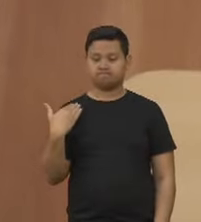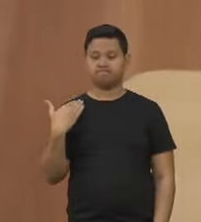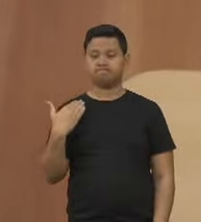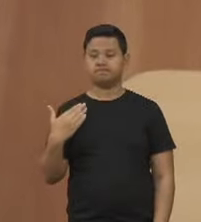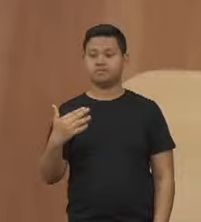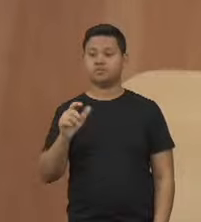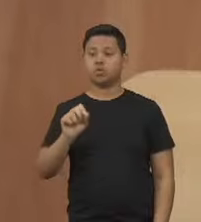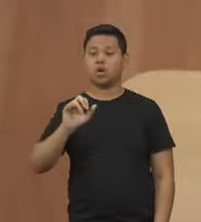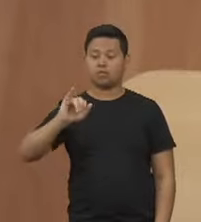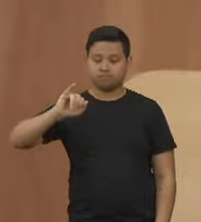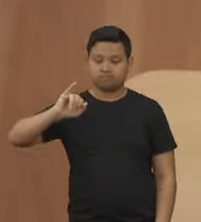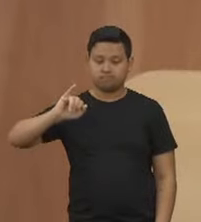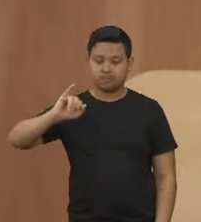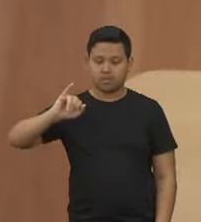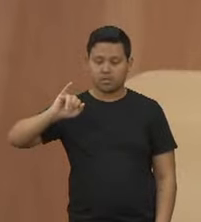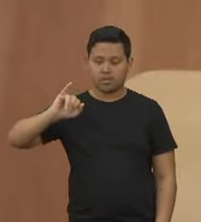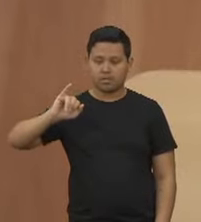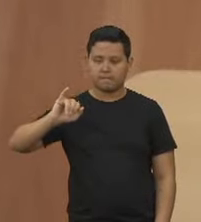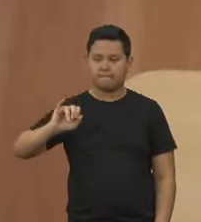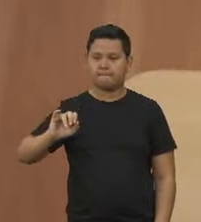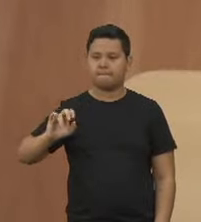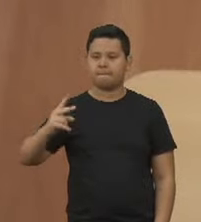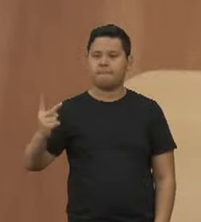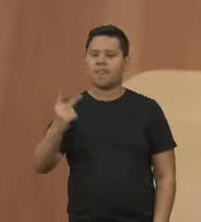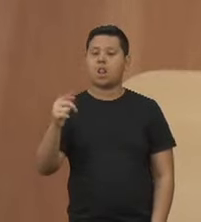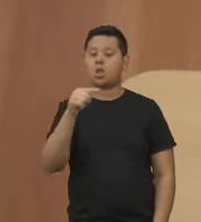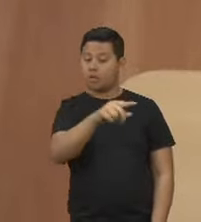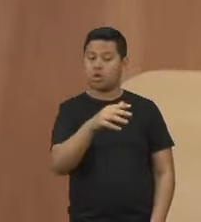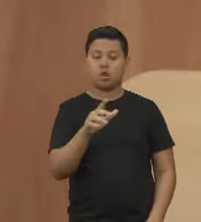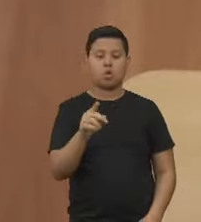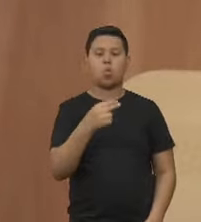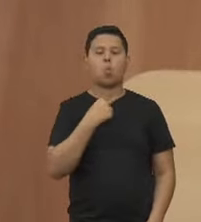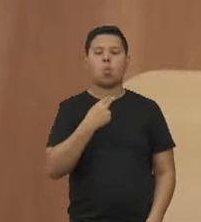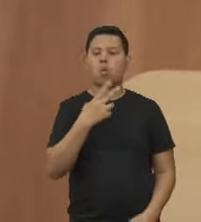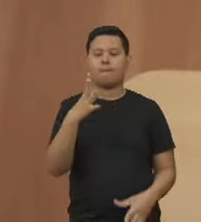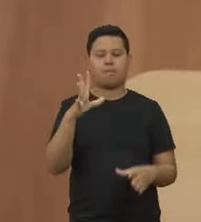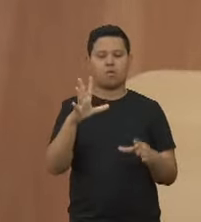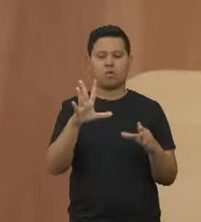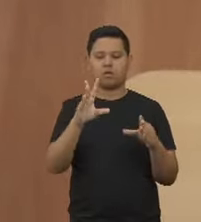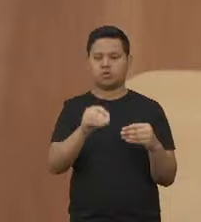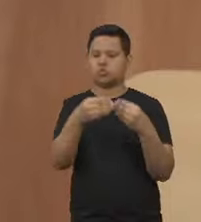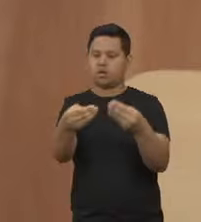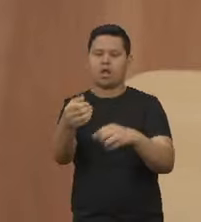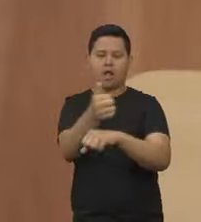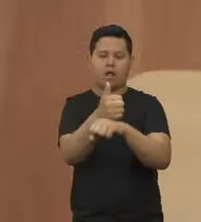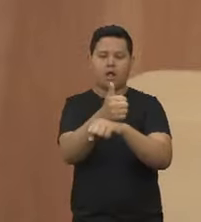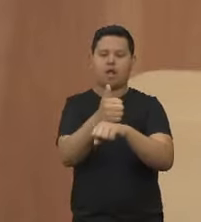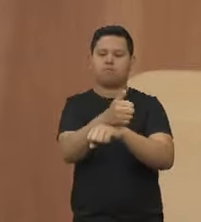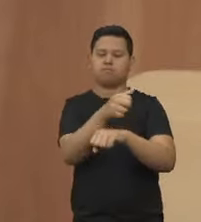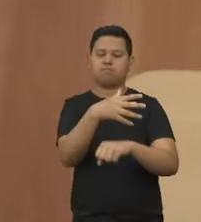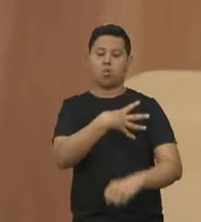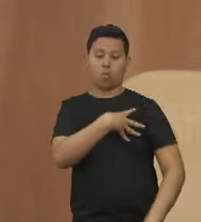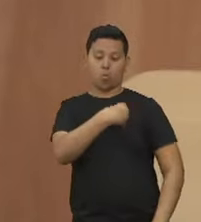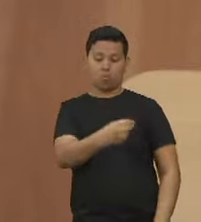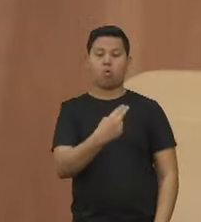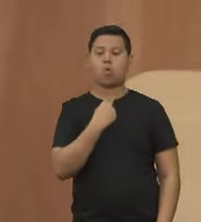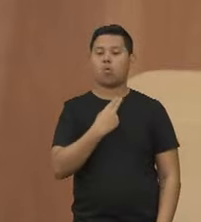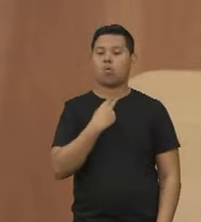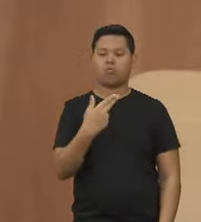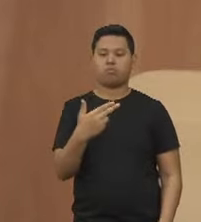que vai extinguir definitivamente. Ele não vai poder passar para o filho essa função, tá? Ele não vai